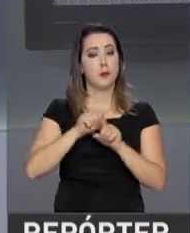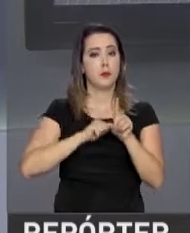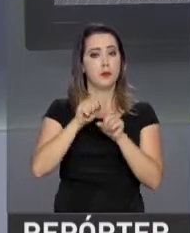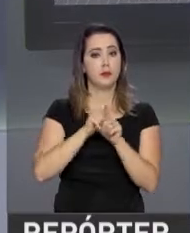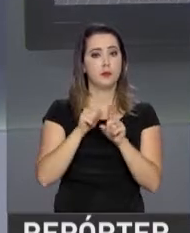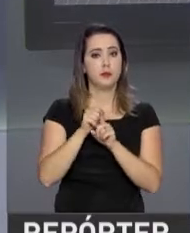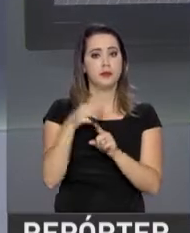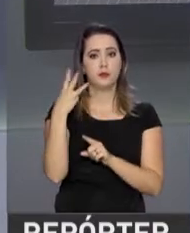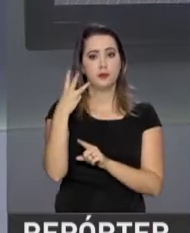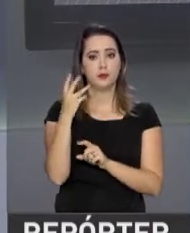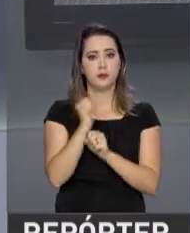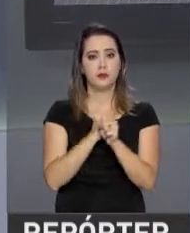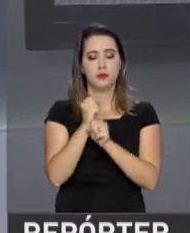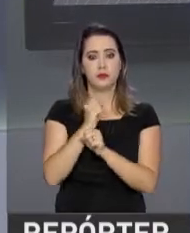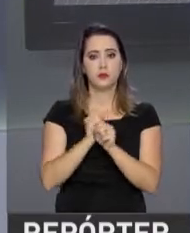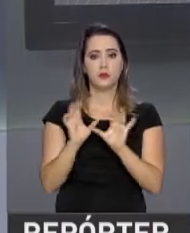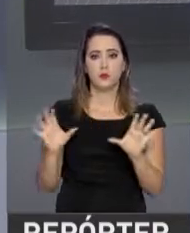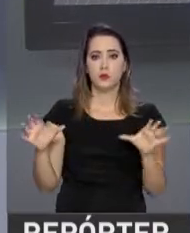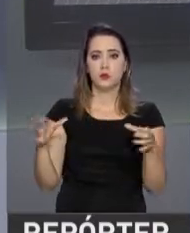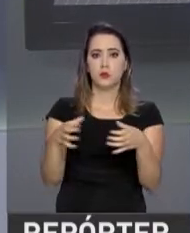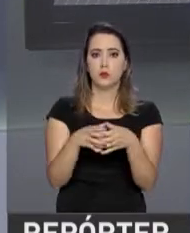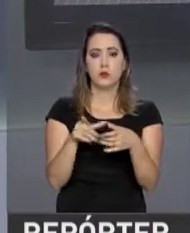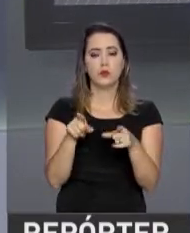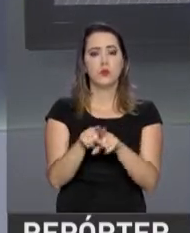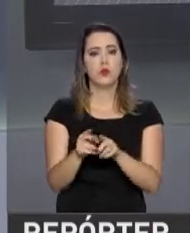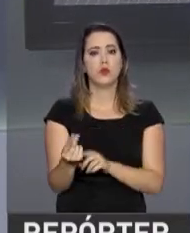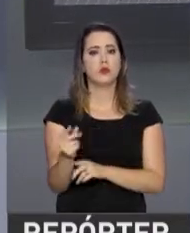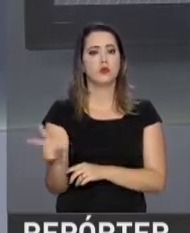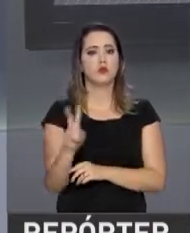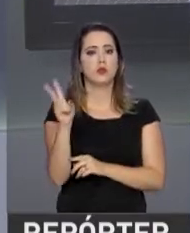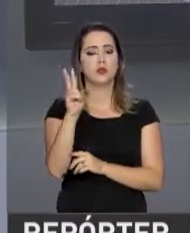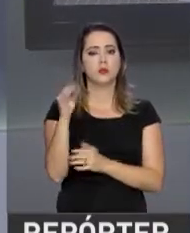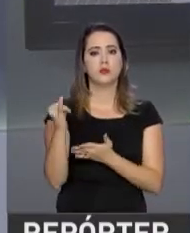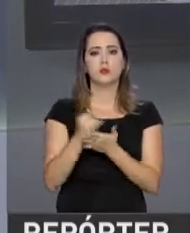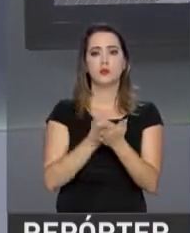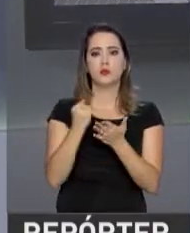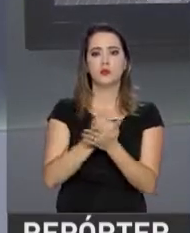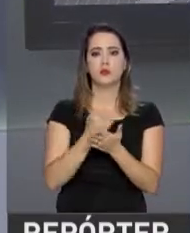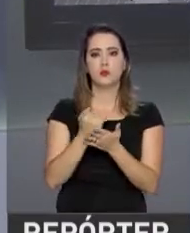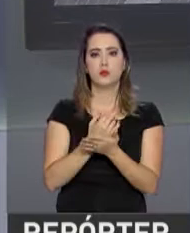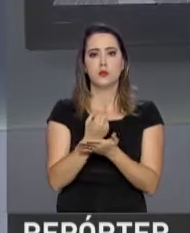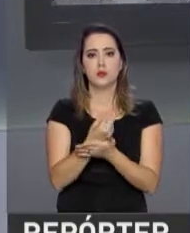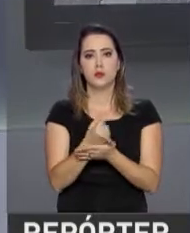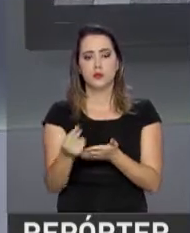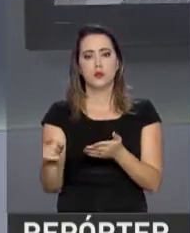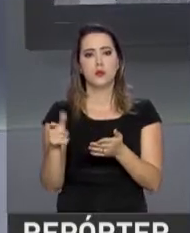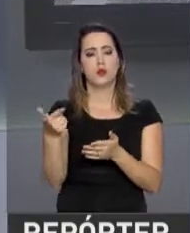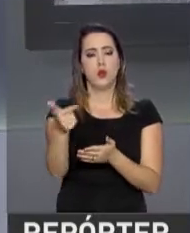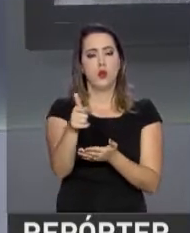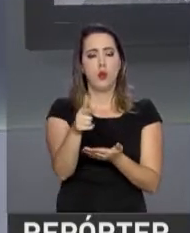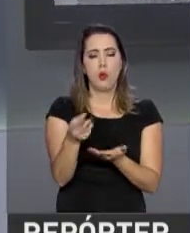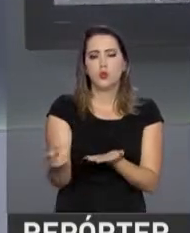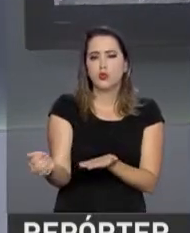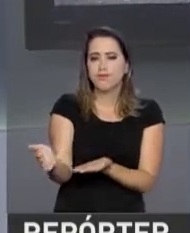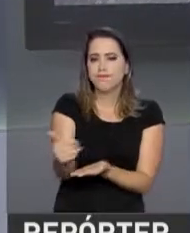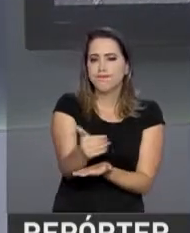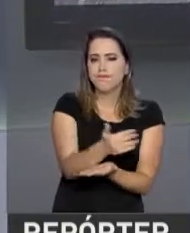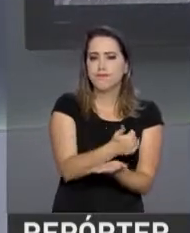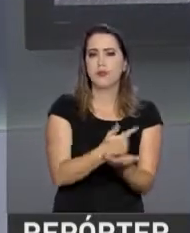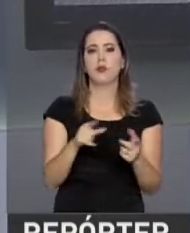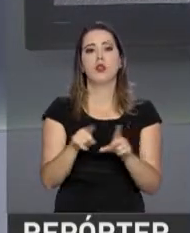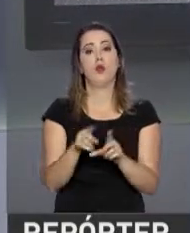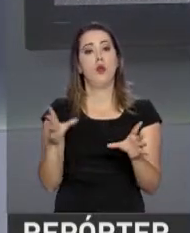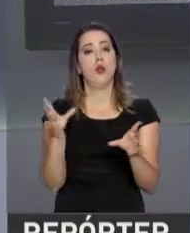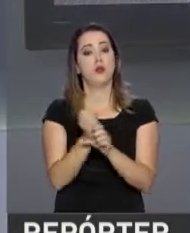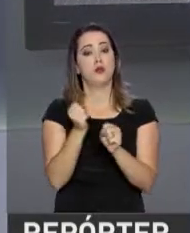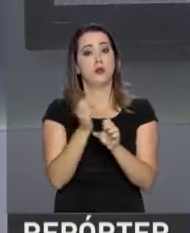mês nos últimos 3 anos. O montante inclui valores obtidos com impostos, contribuições e outras receitas. Já no